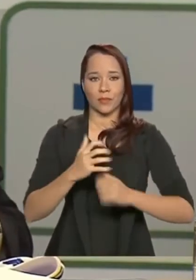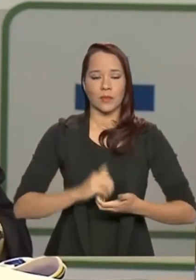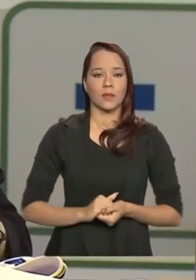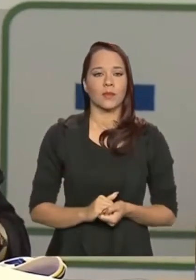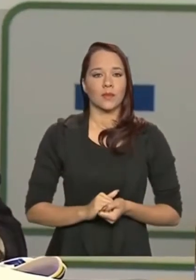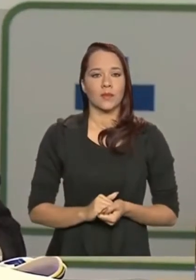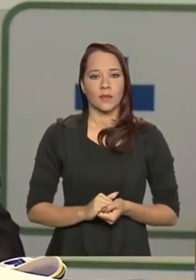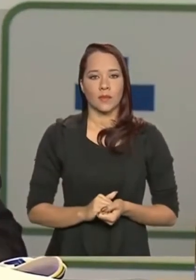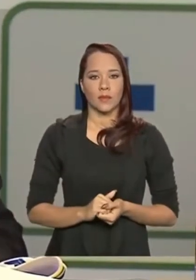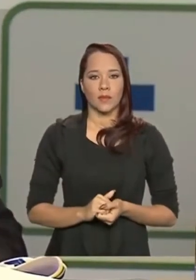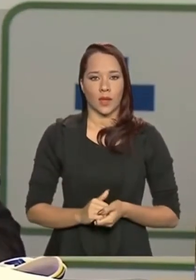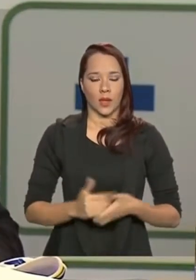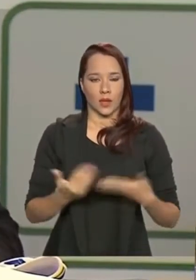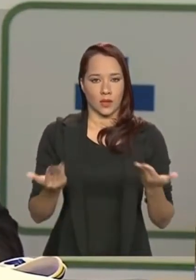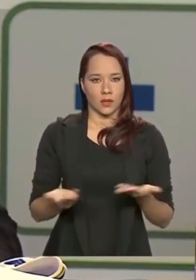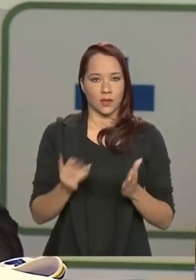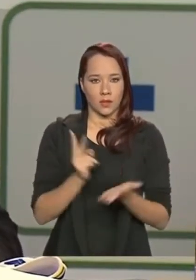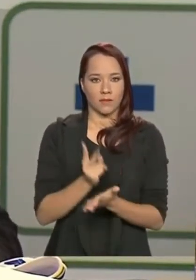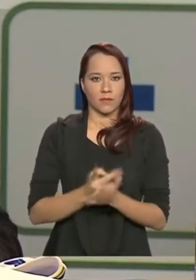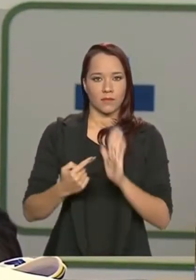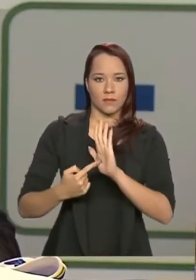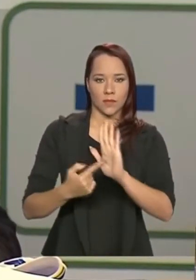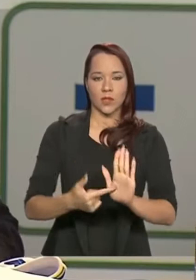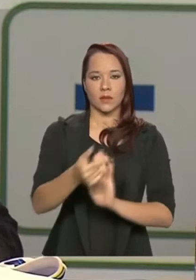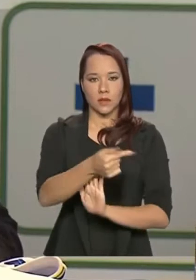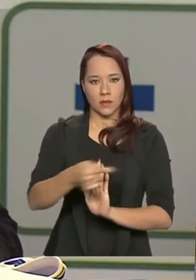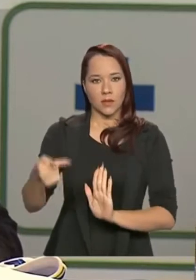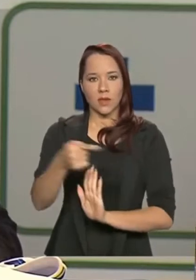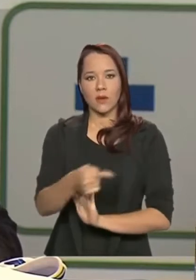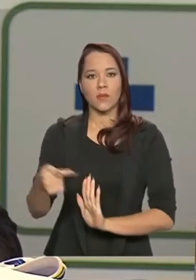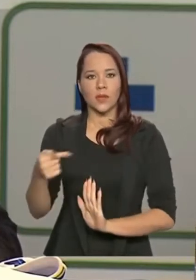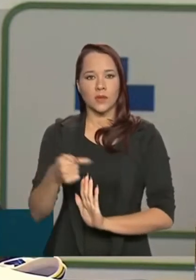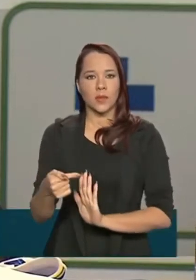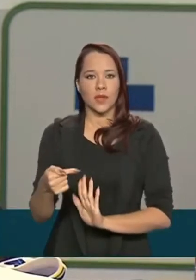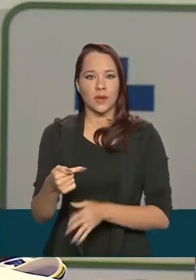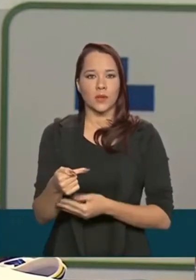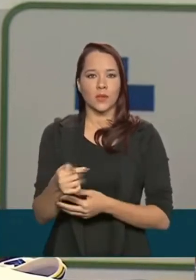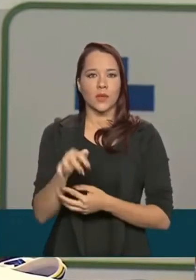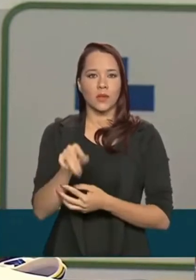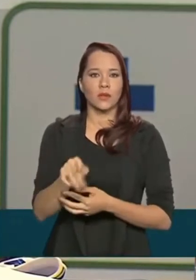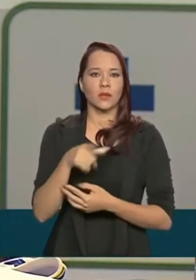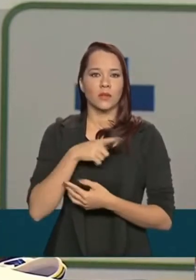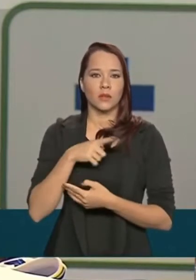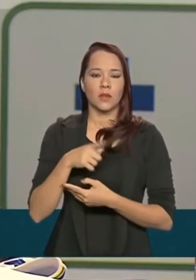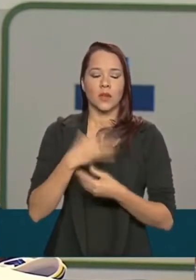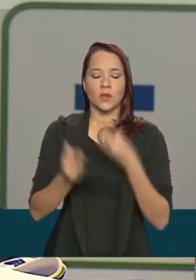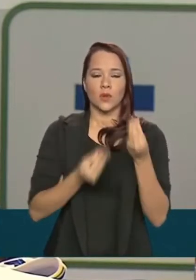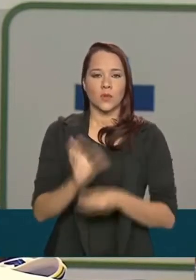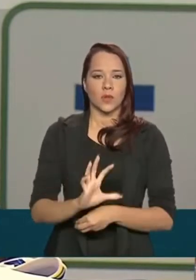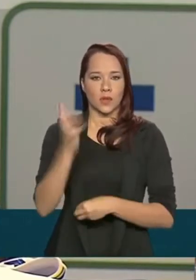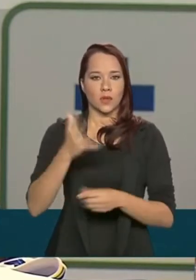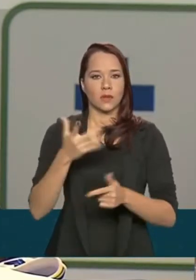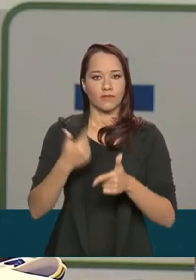Então nós vamos, como nós sempre mostramos a cada semana, nós vamos começando falando sobre a situação epidemiológica